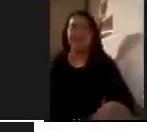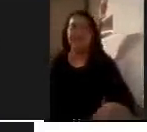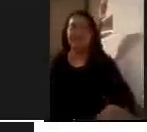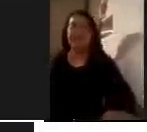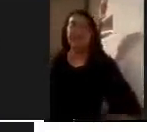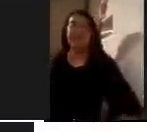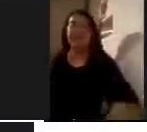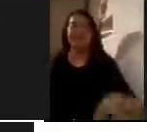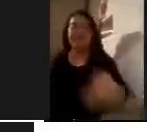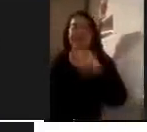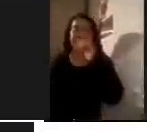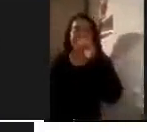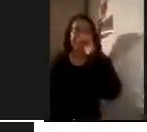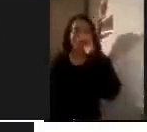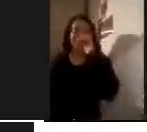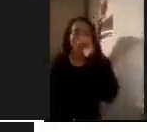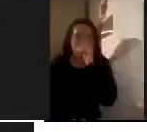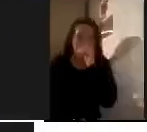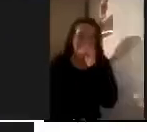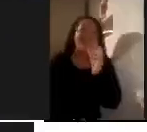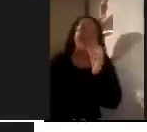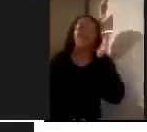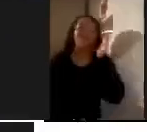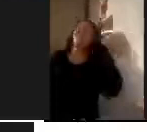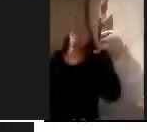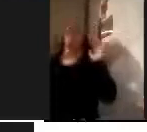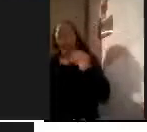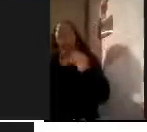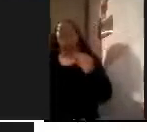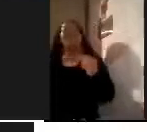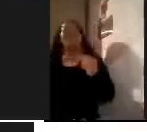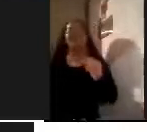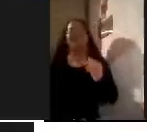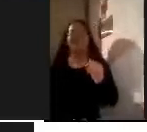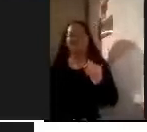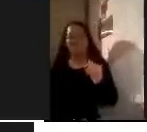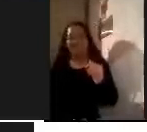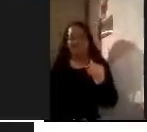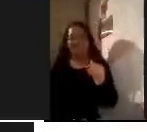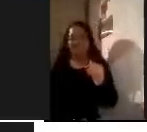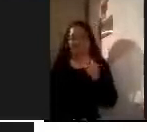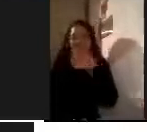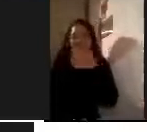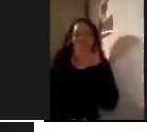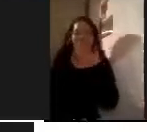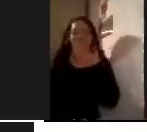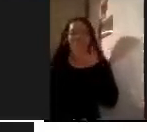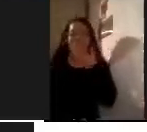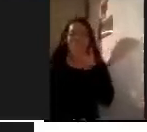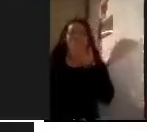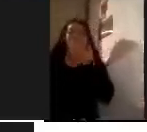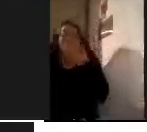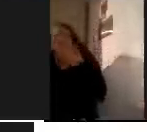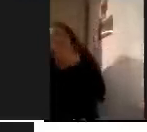Inadequada, ela tá comendo ali também. Então, você está comendo, Larissa, bolo ainda?